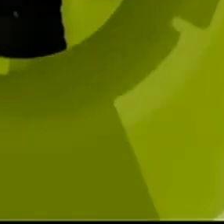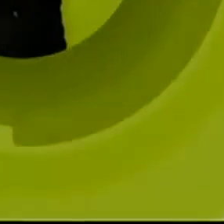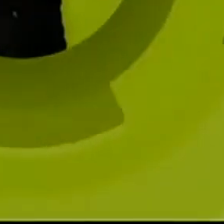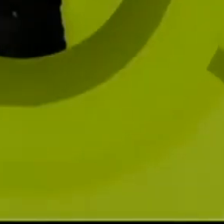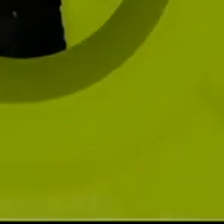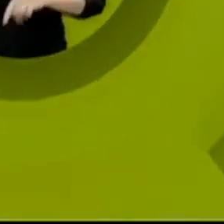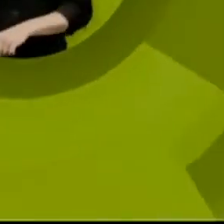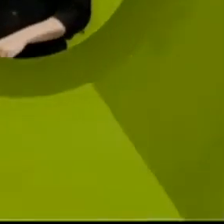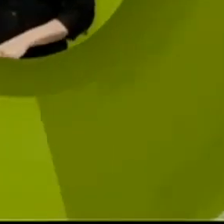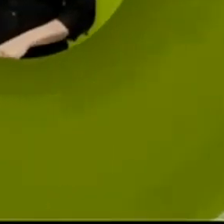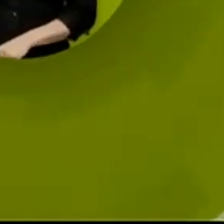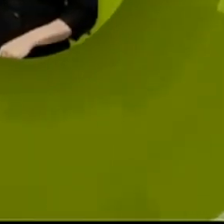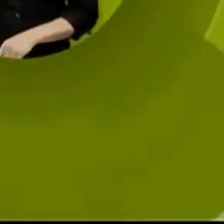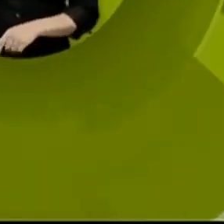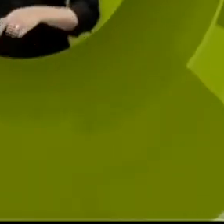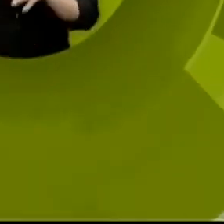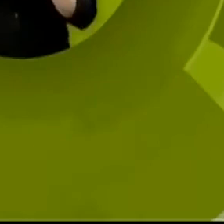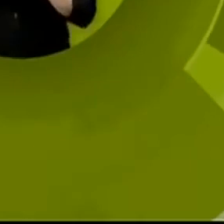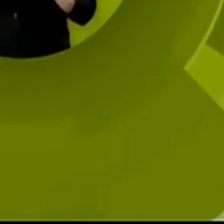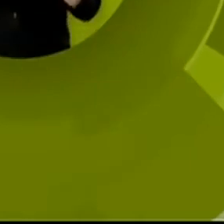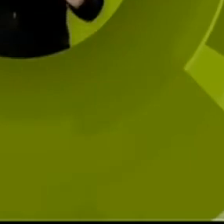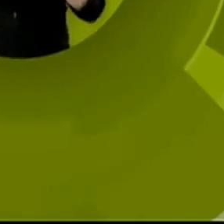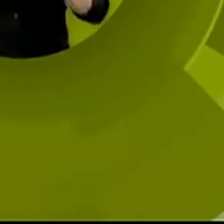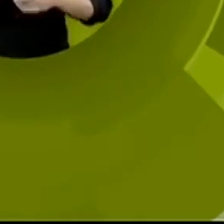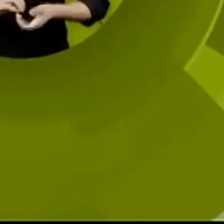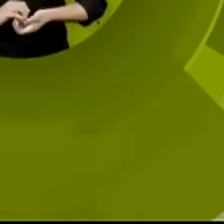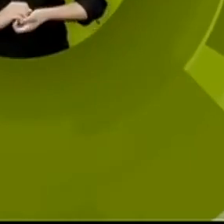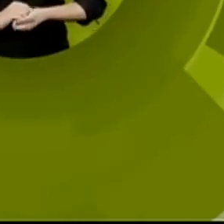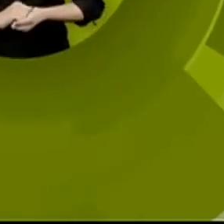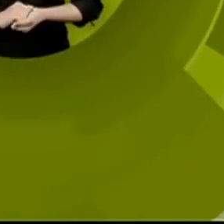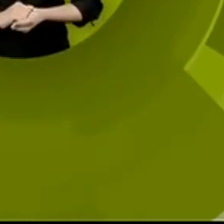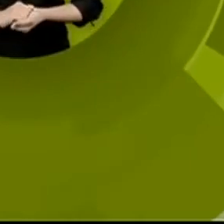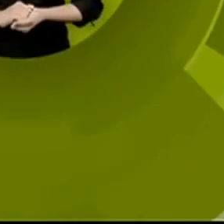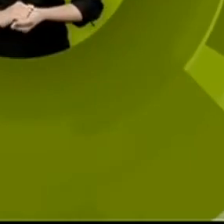o programa a seguir é livre para todos os públicos